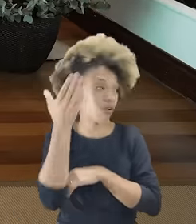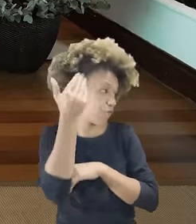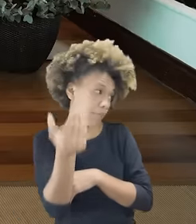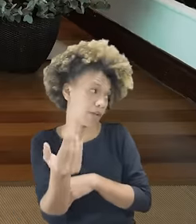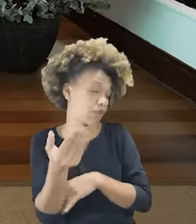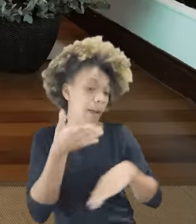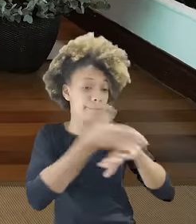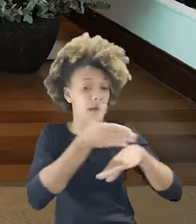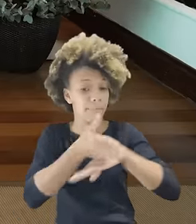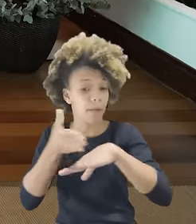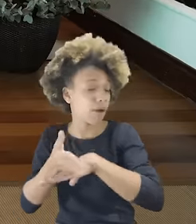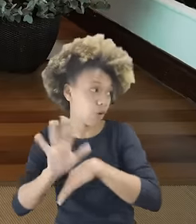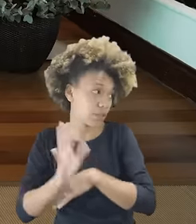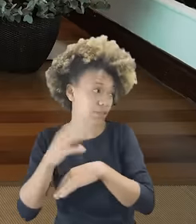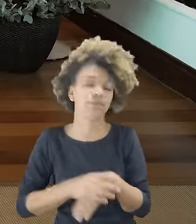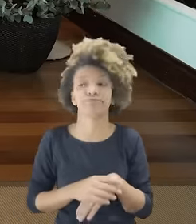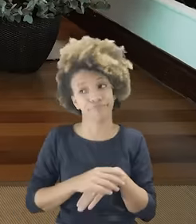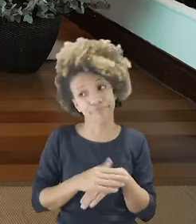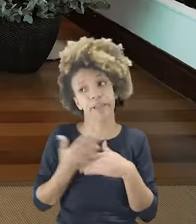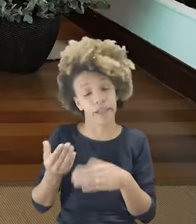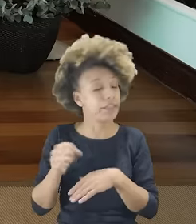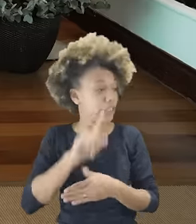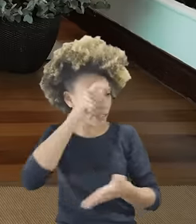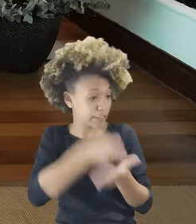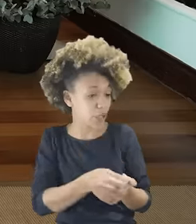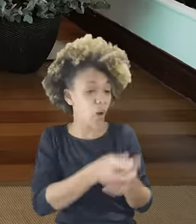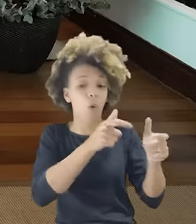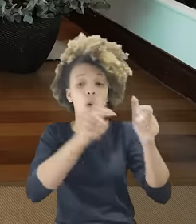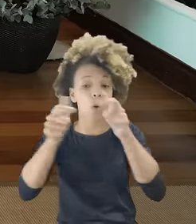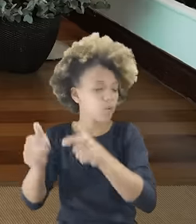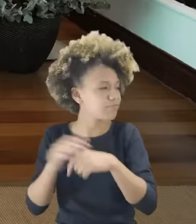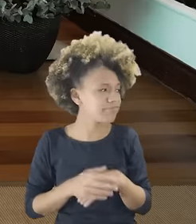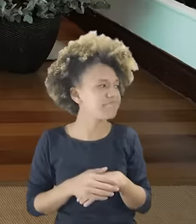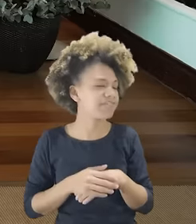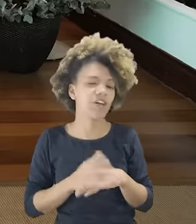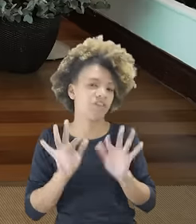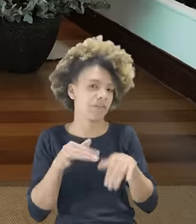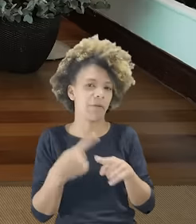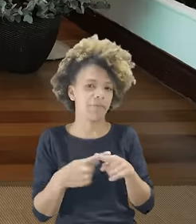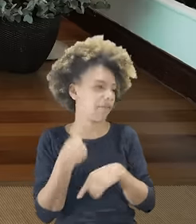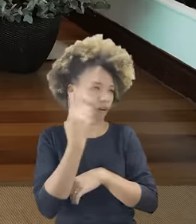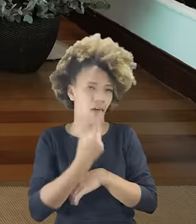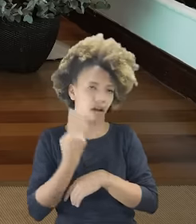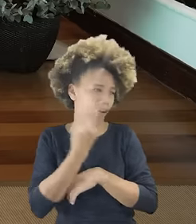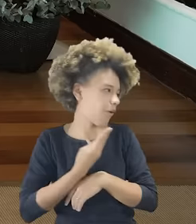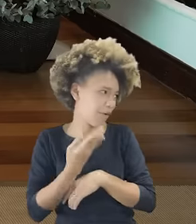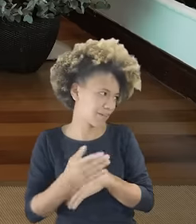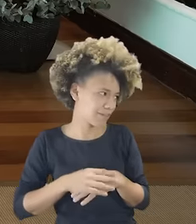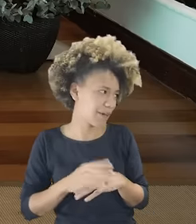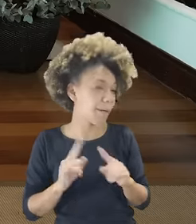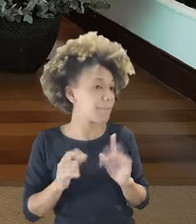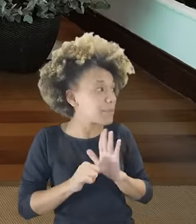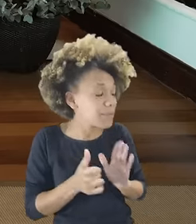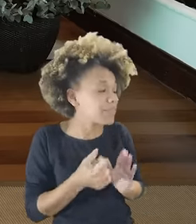é o sucesso chegar em mais lugares vai acontecer né é um teto que você determina para onde você quer ir cara eu vou terminar porque senão a gente vai ficar horas